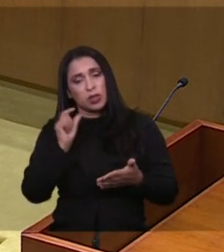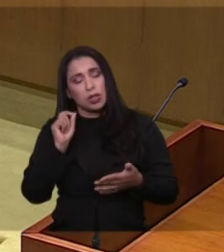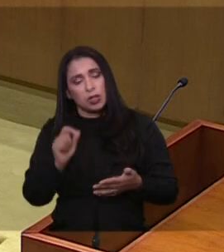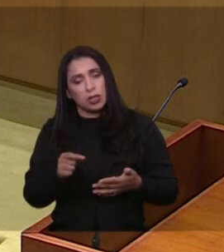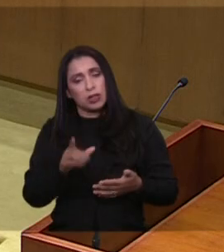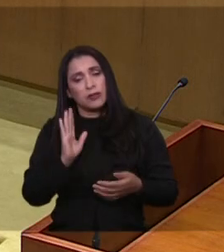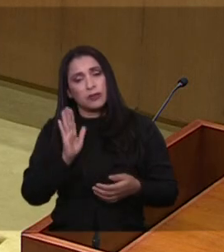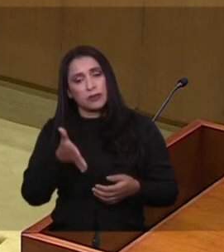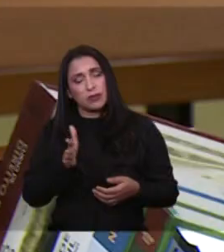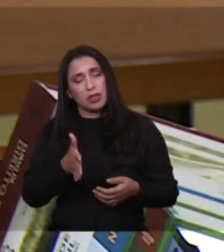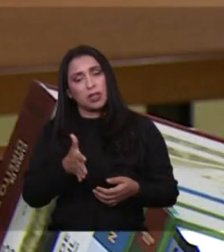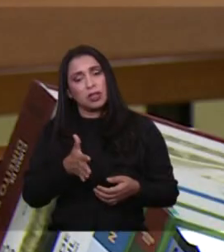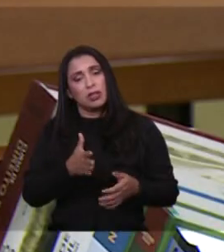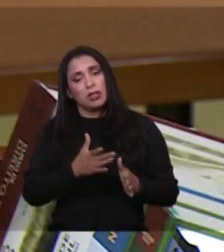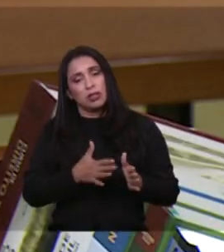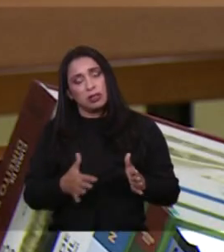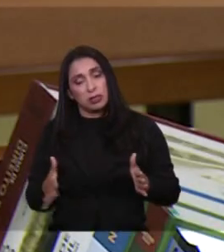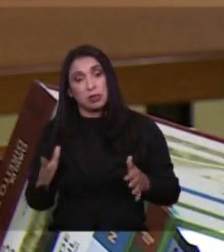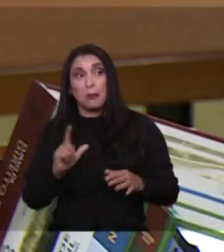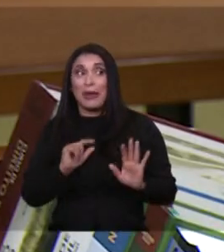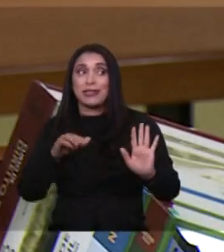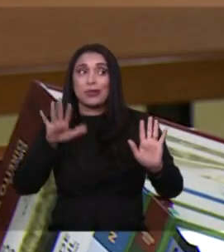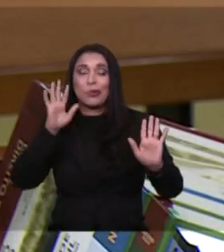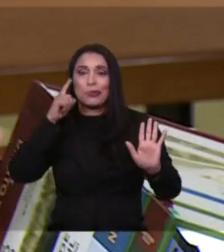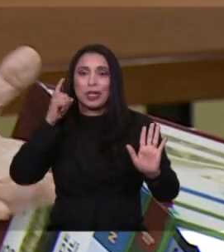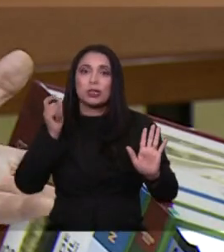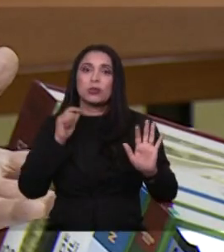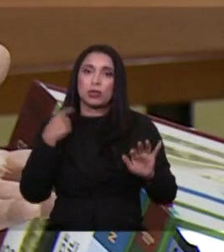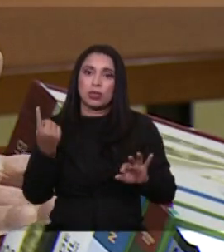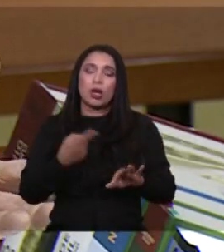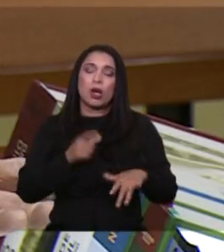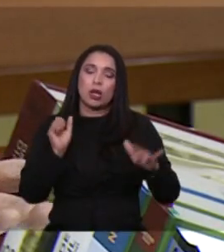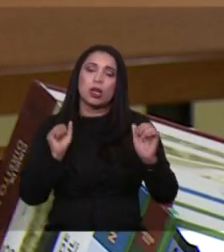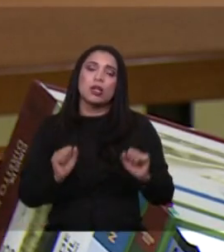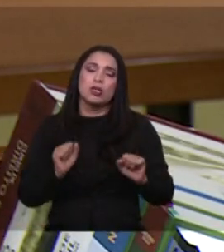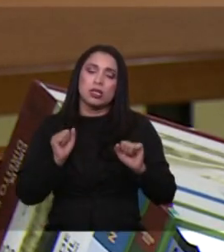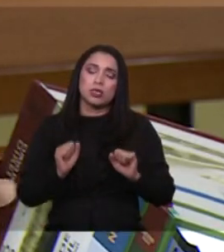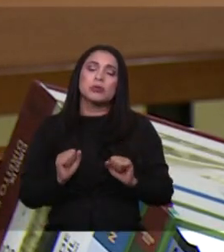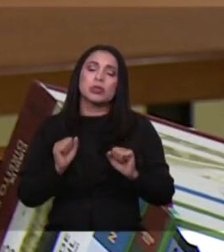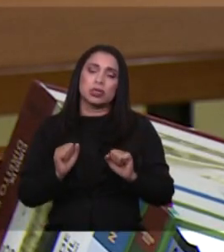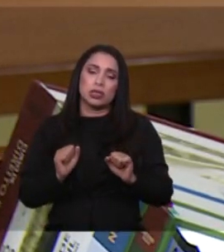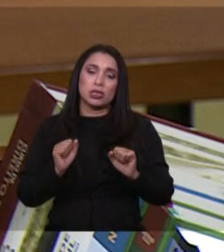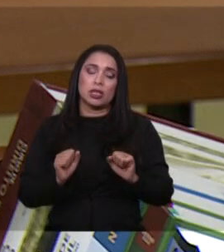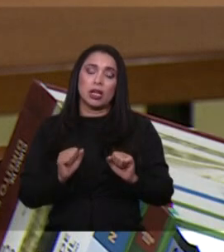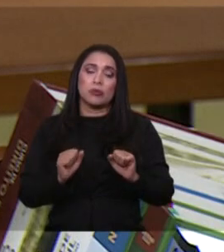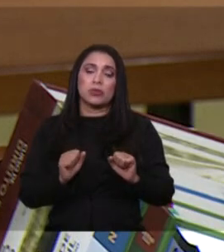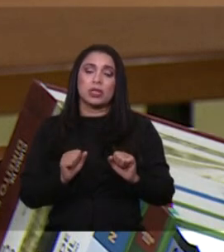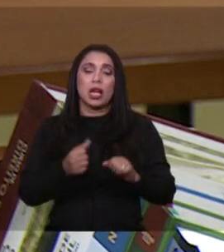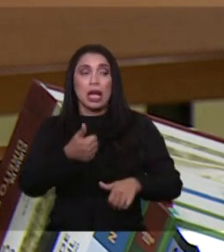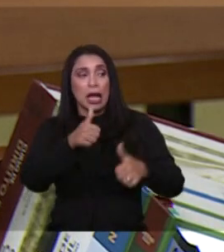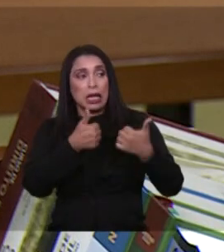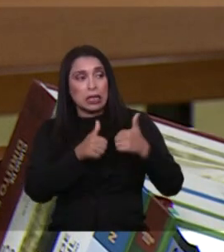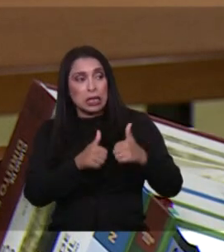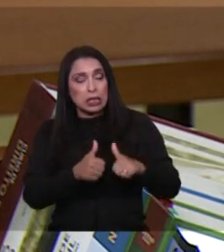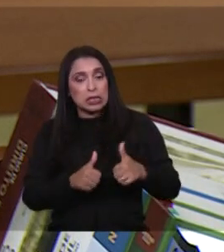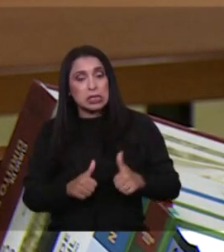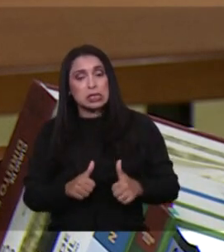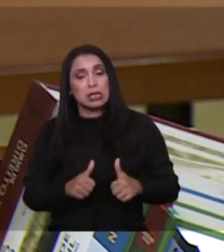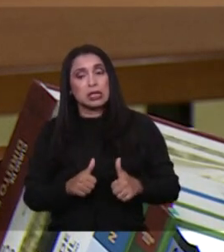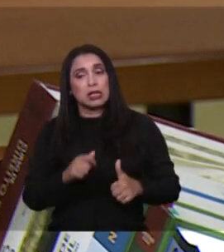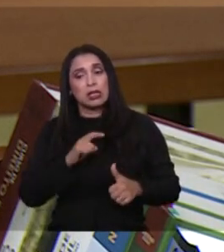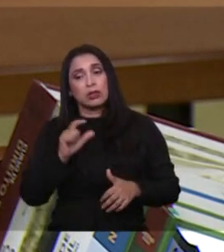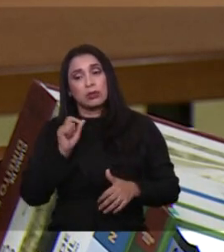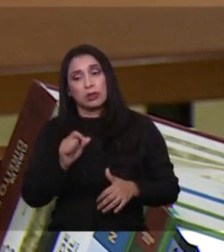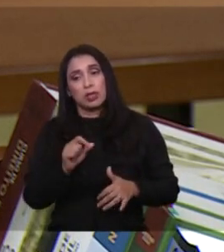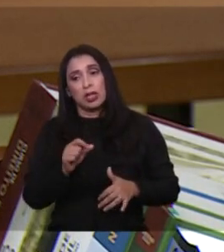ser que ainda esteja em curso, eu acho que nós podemos, eventualmente, rever essa posição